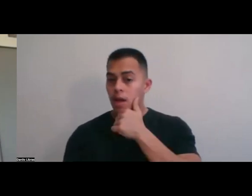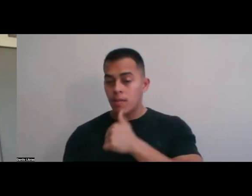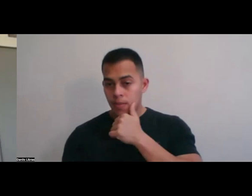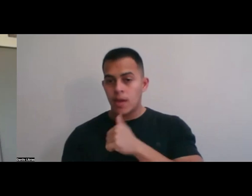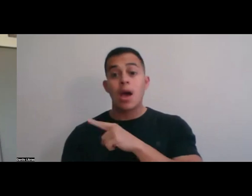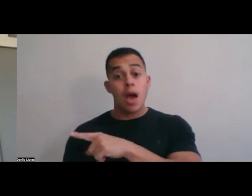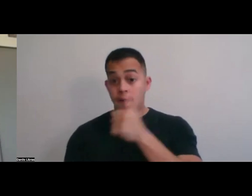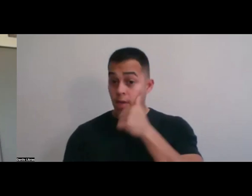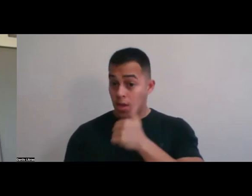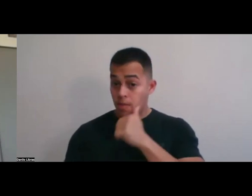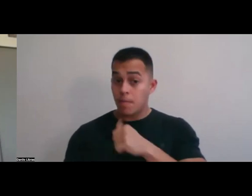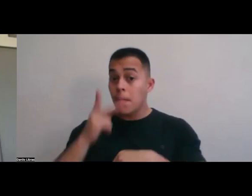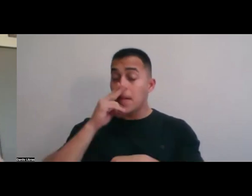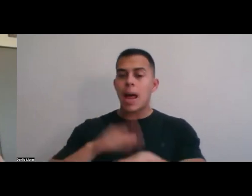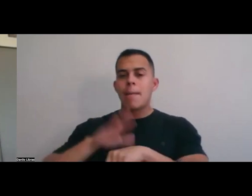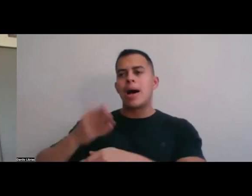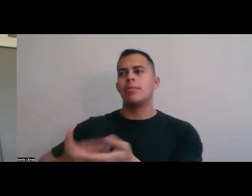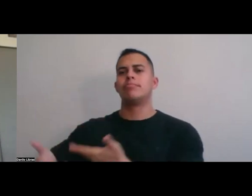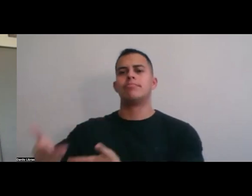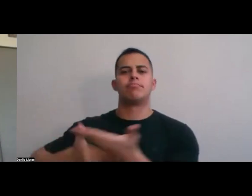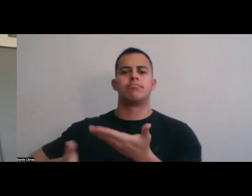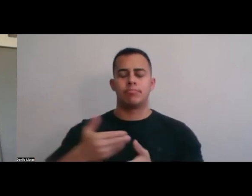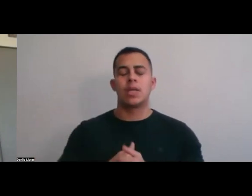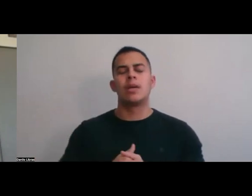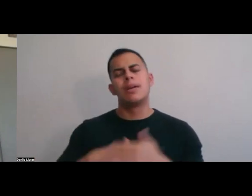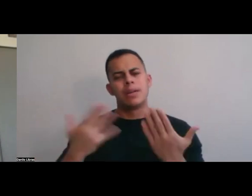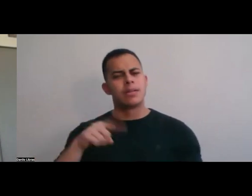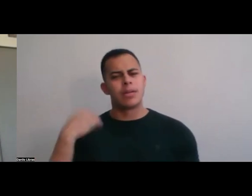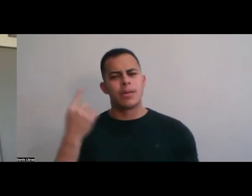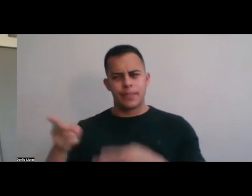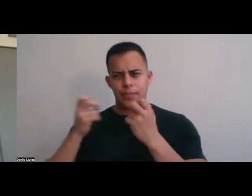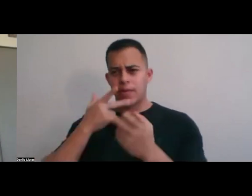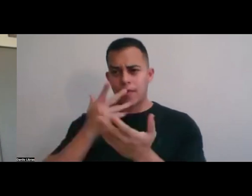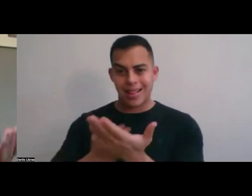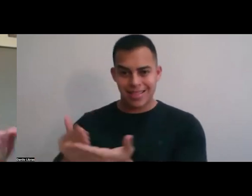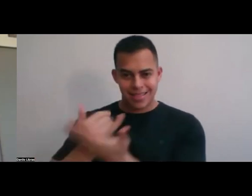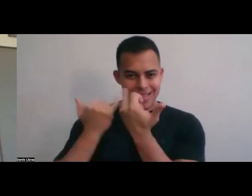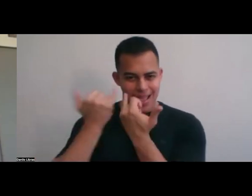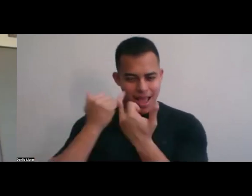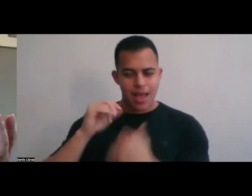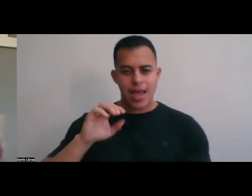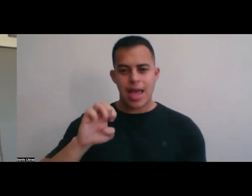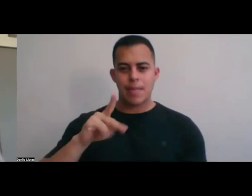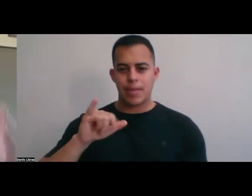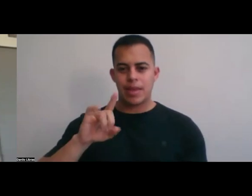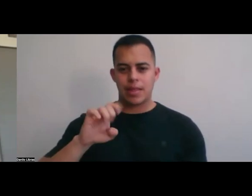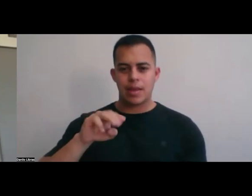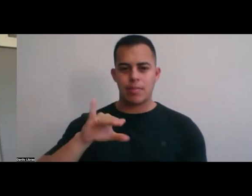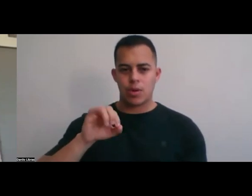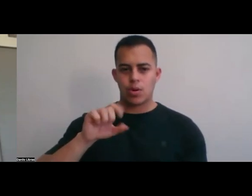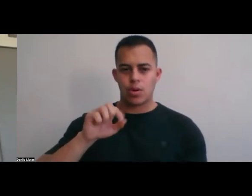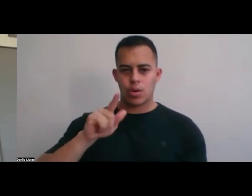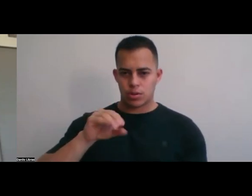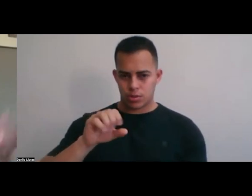fêmeas parecem ser mais resilientes. E aí tu vê, quando a gente fala de dados epidemiológicos, é muito difícil tu ter twins, né? Tu ter